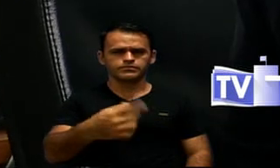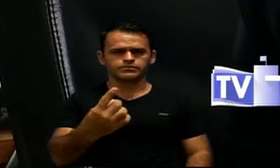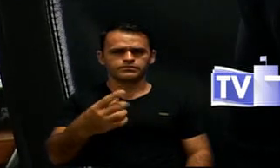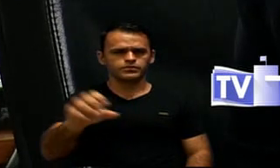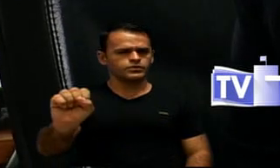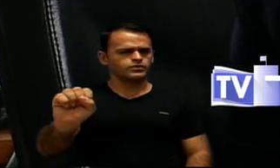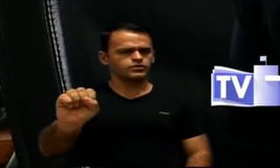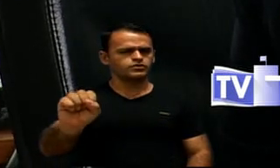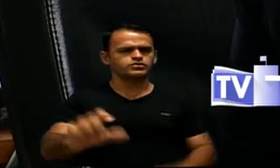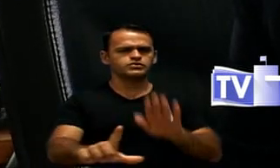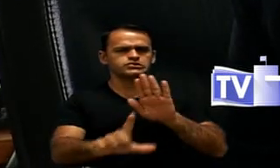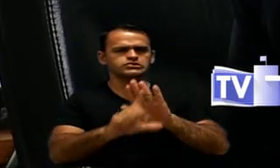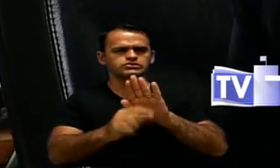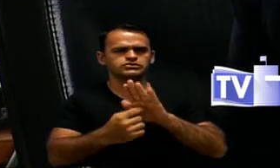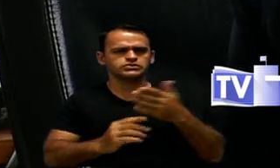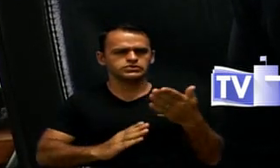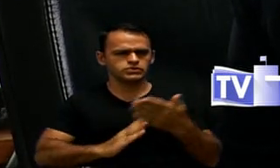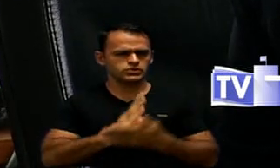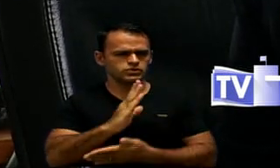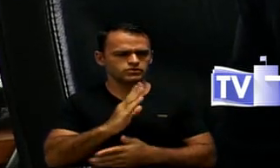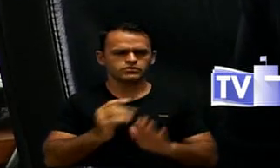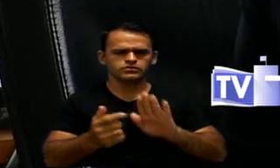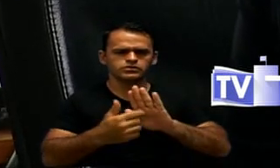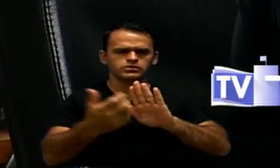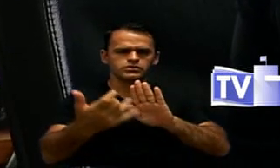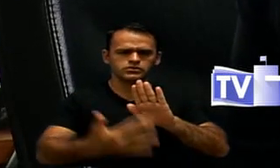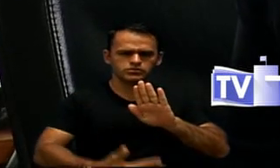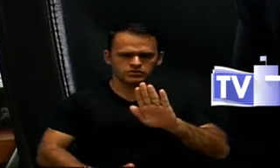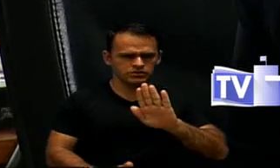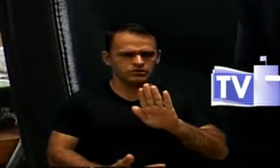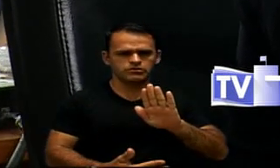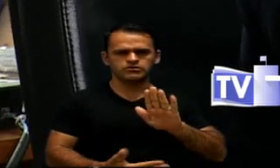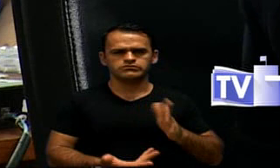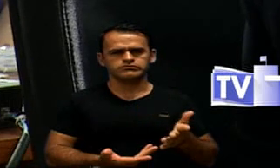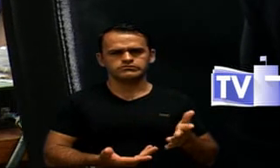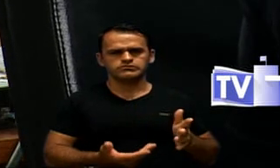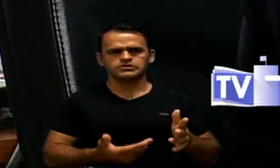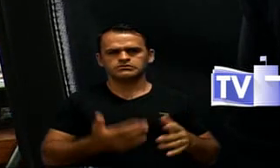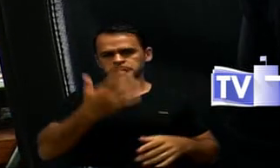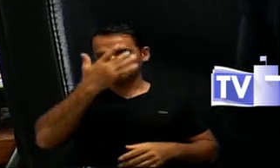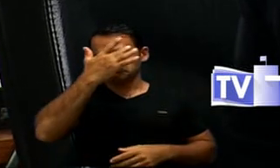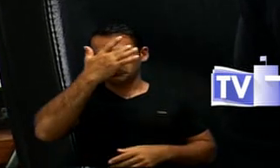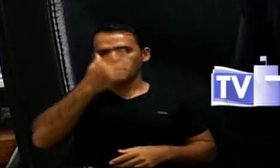13.718, que diz respeito à importunação sexual.